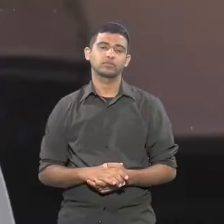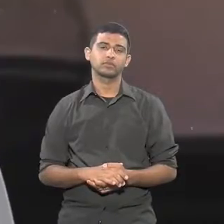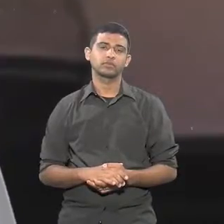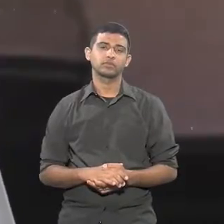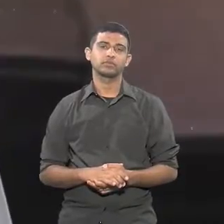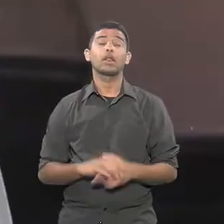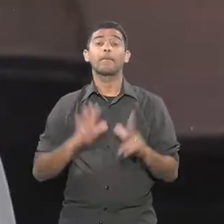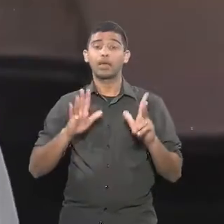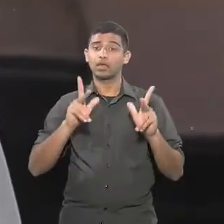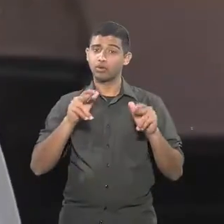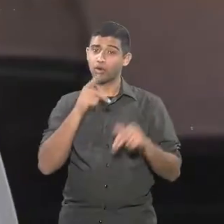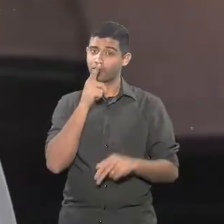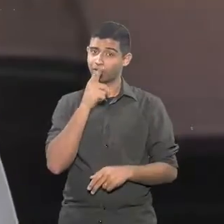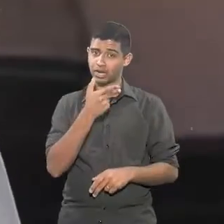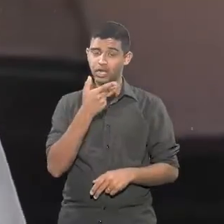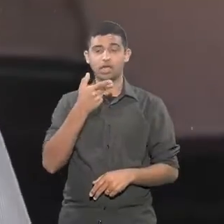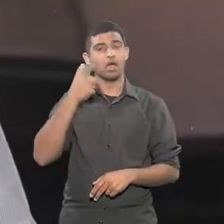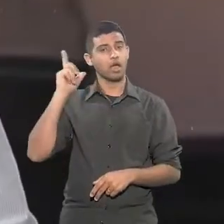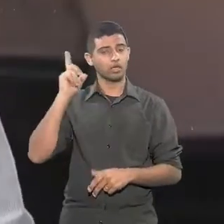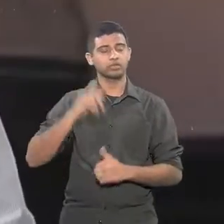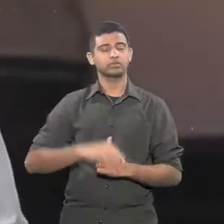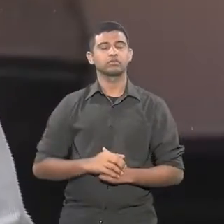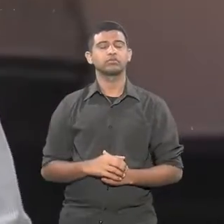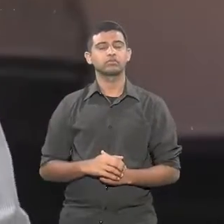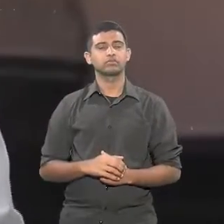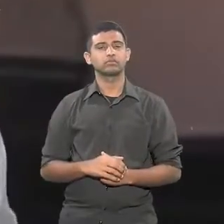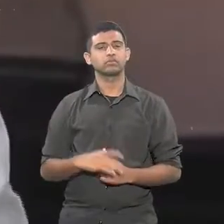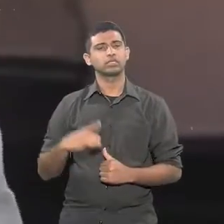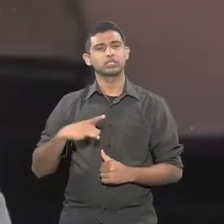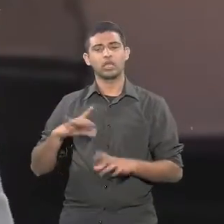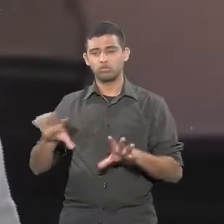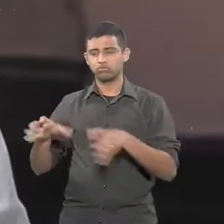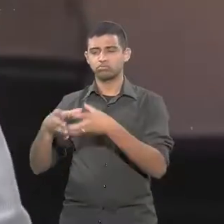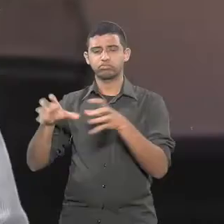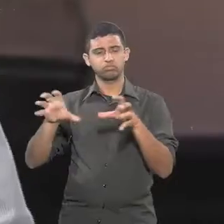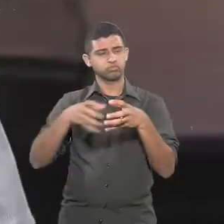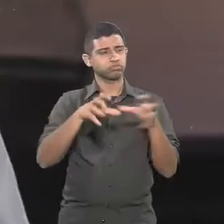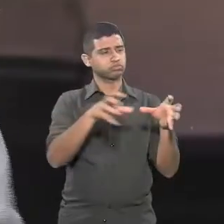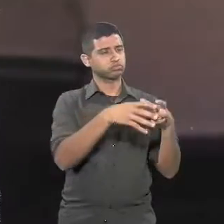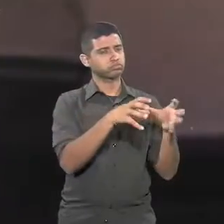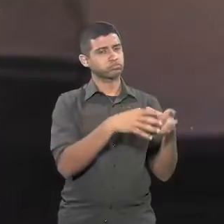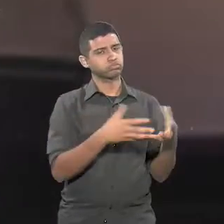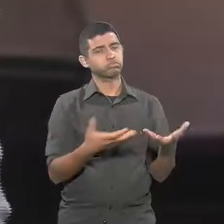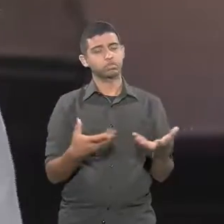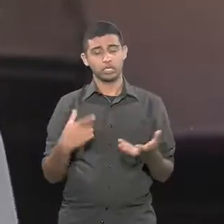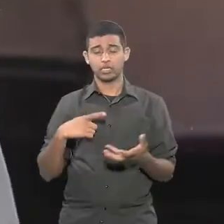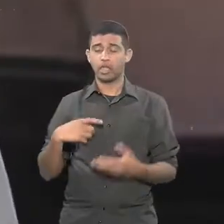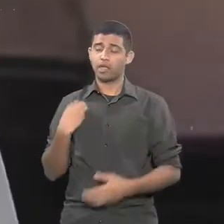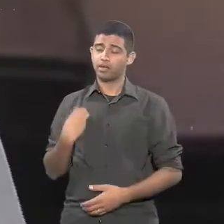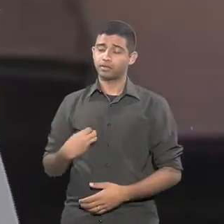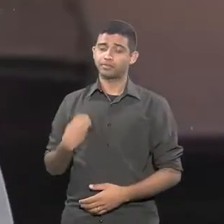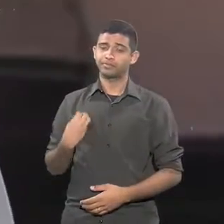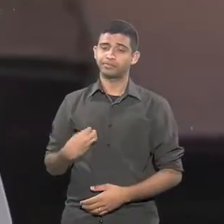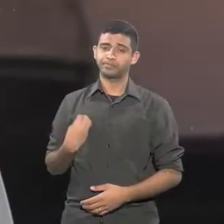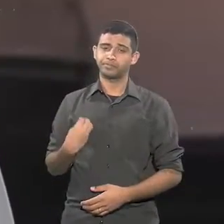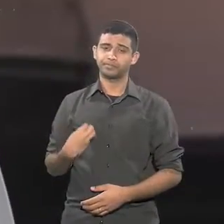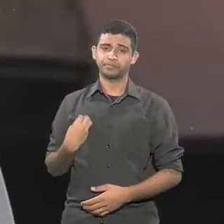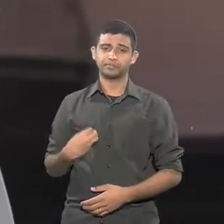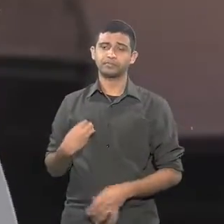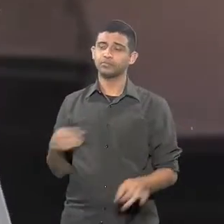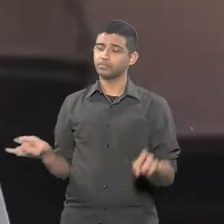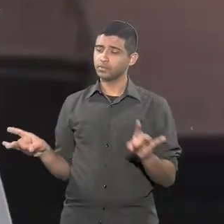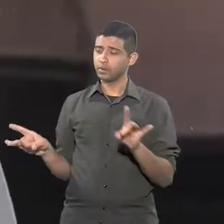conforme eu falei antes, para essas classes de rendimento extrema, a presença do